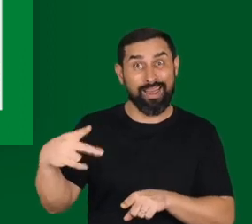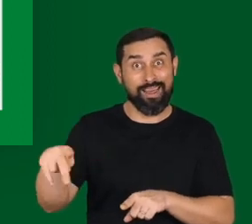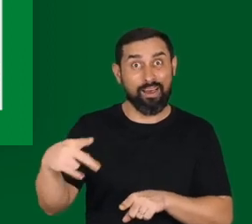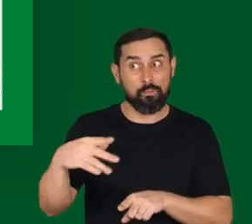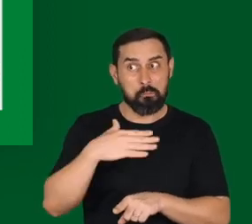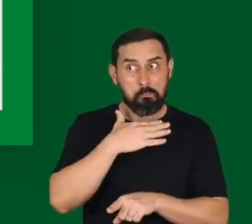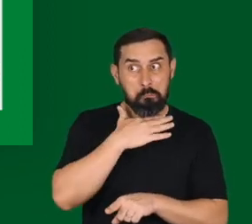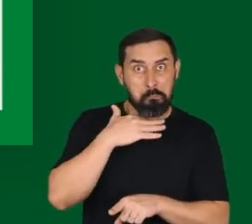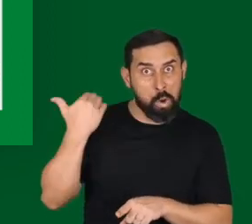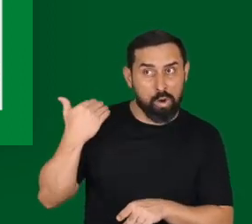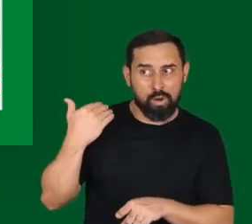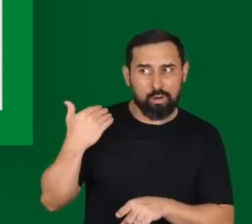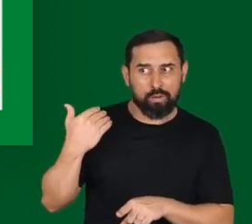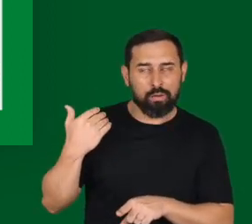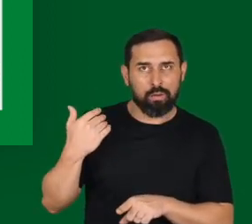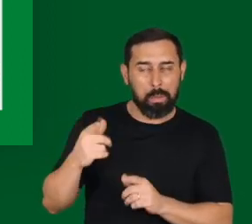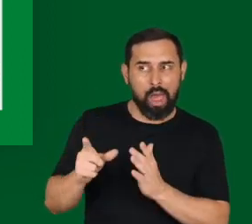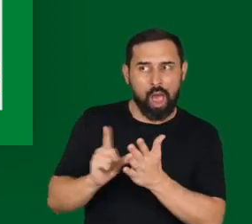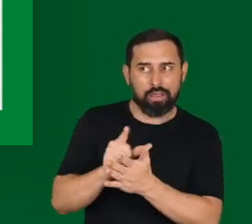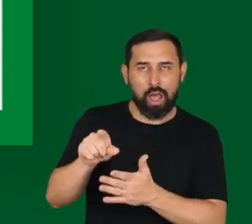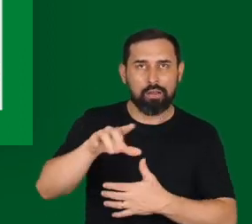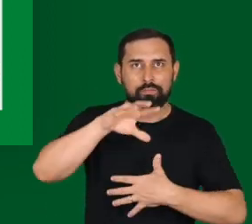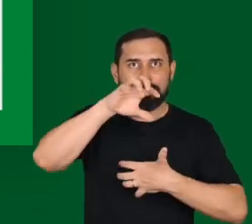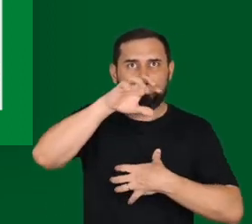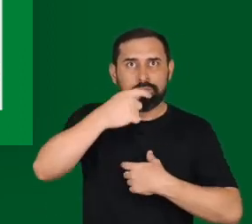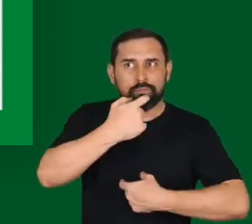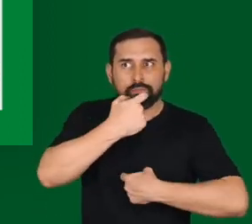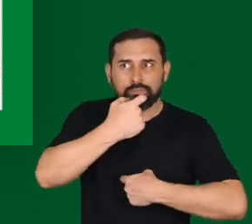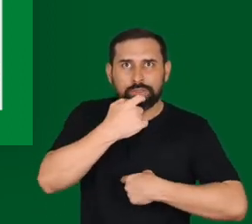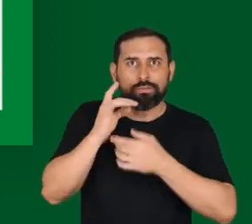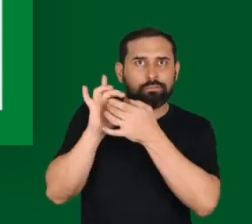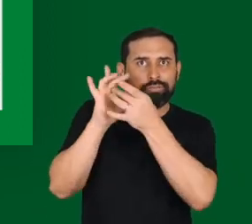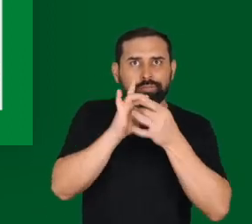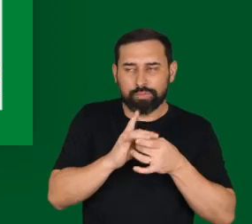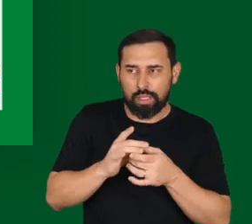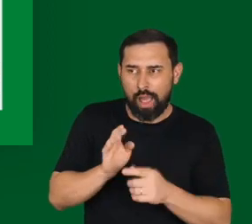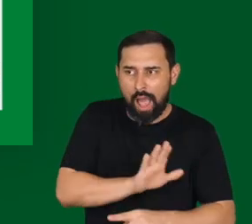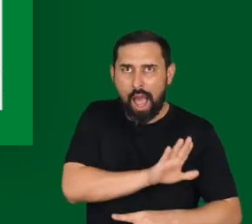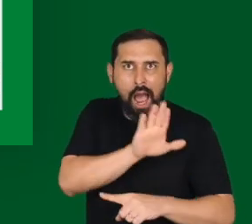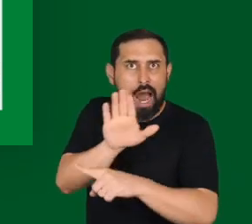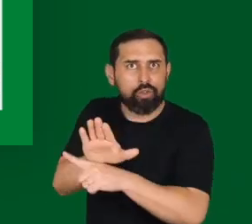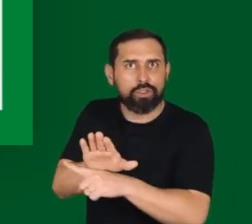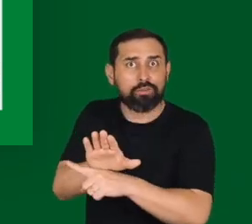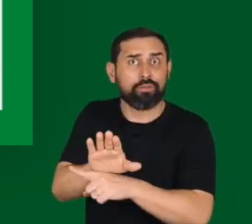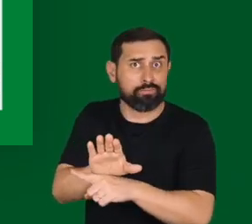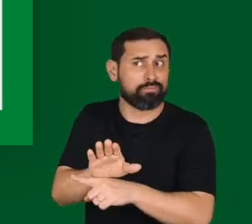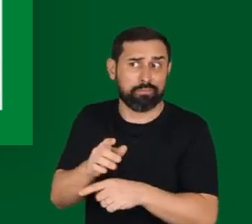na criança, ela tem a particularidade da questão da ventilação, de manter essa via aérea, né,